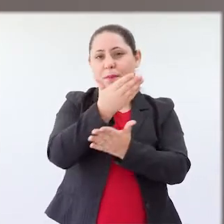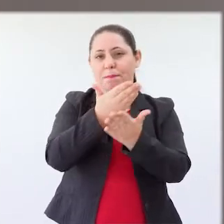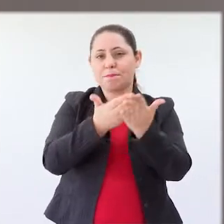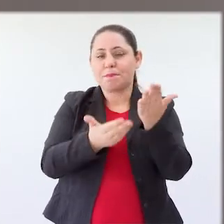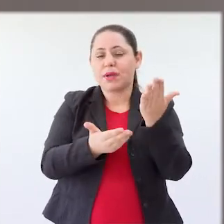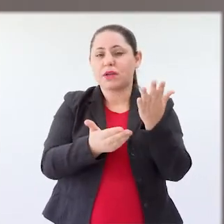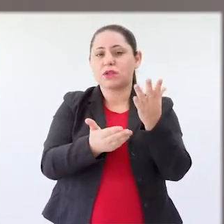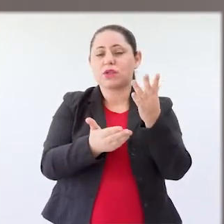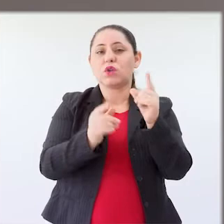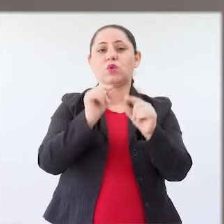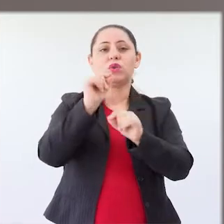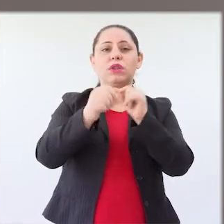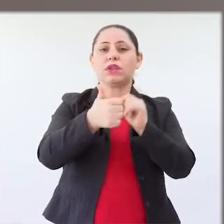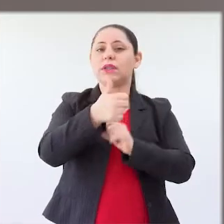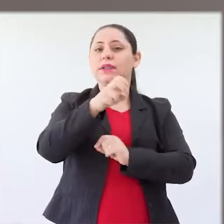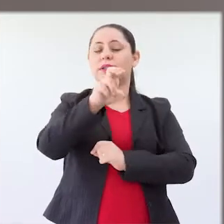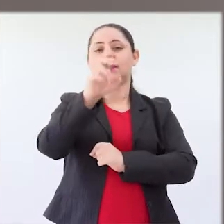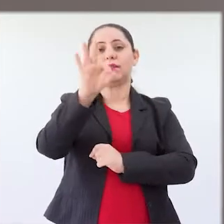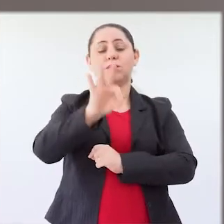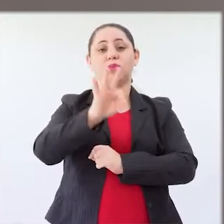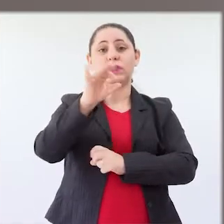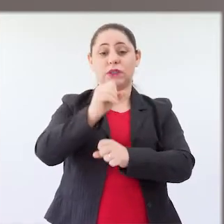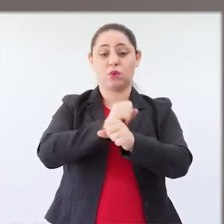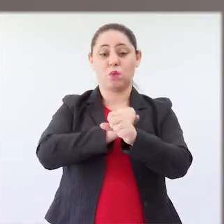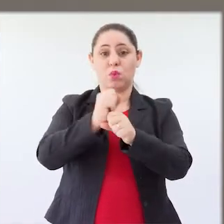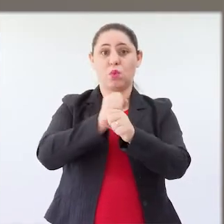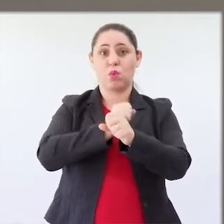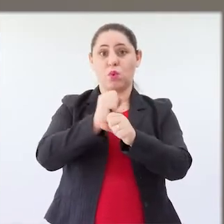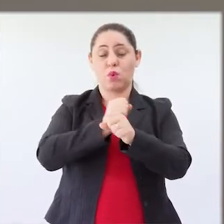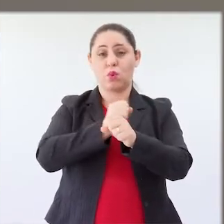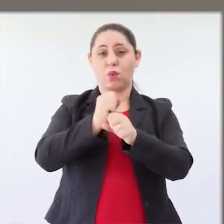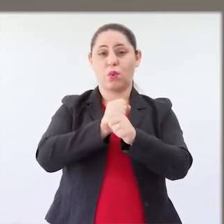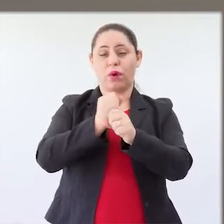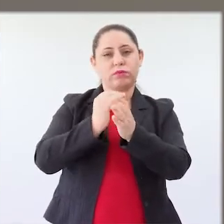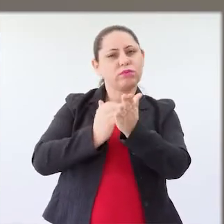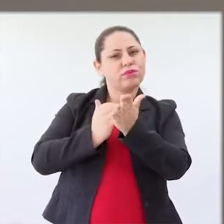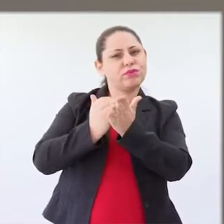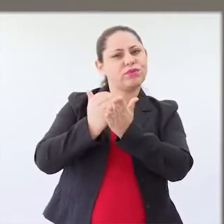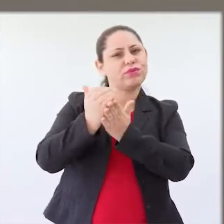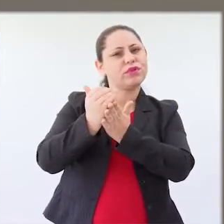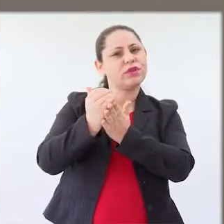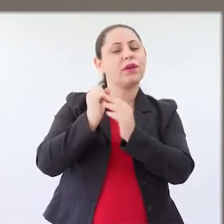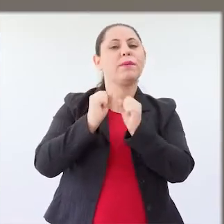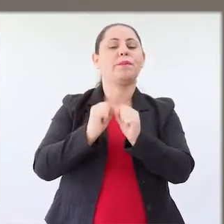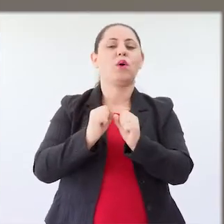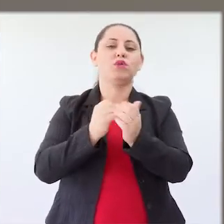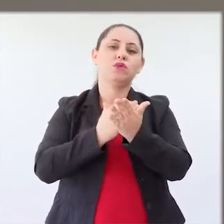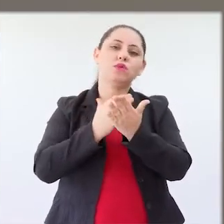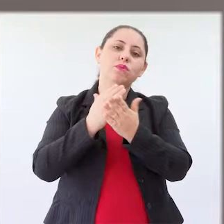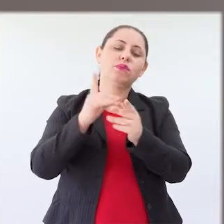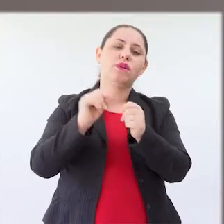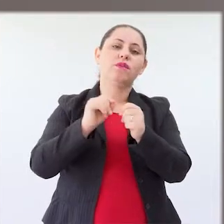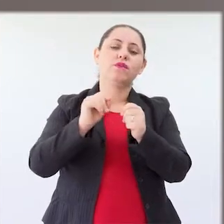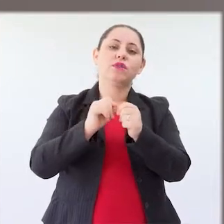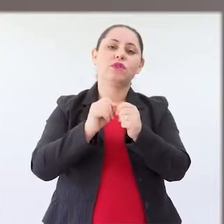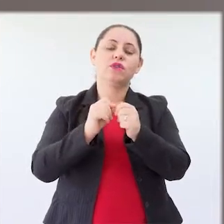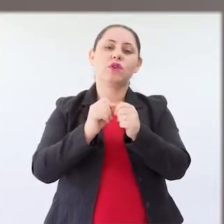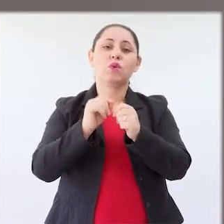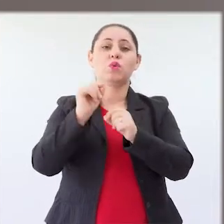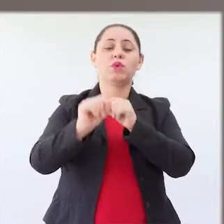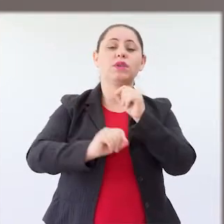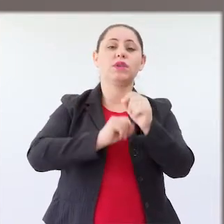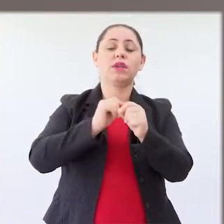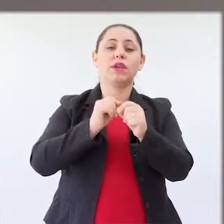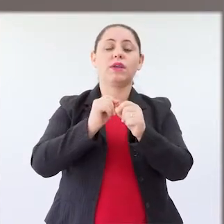começa a ter essa perda gradual de 15% anual. Então, é a partir daí que a gente pode começar a fazer uma